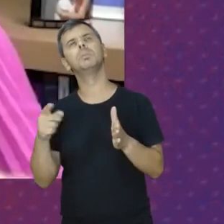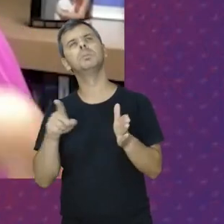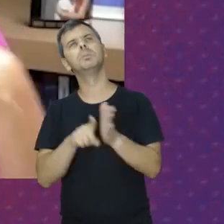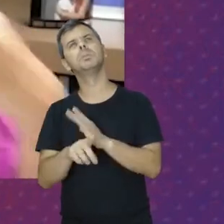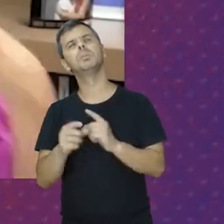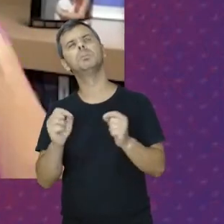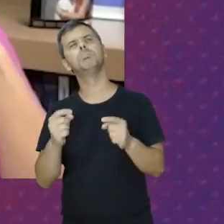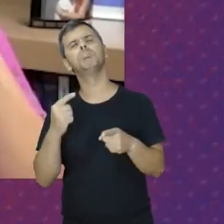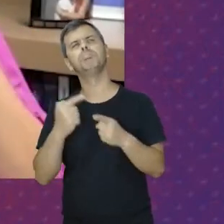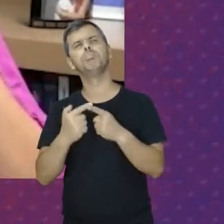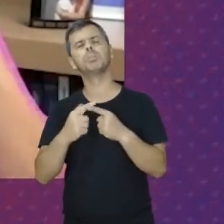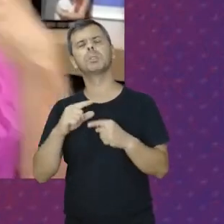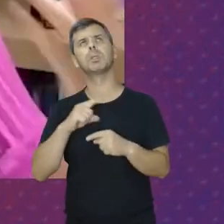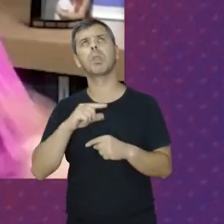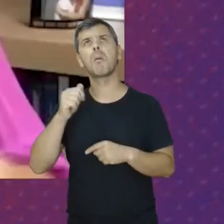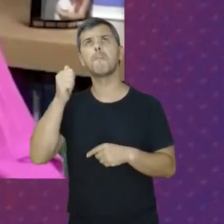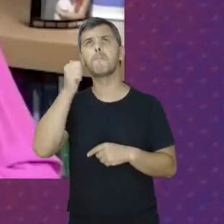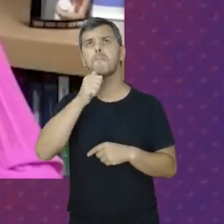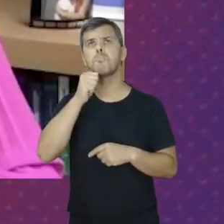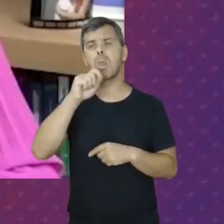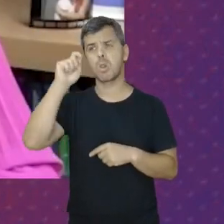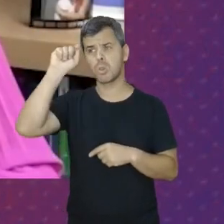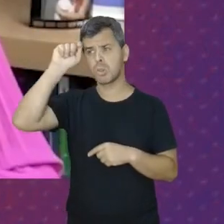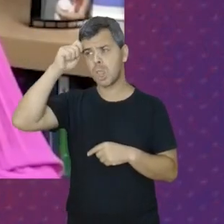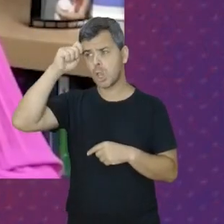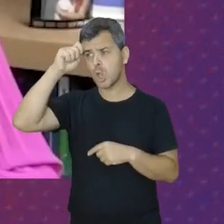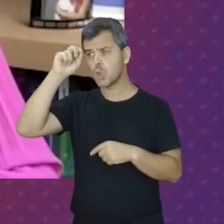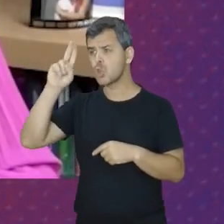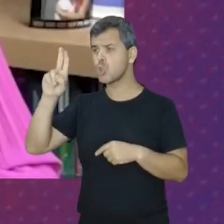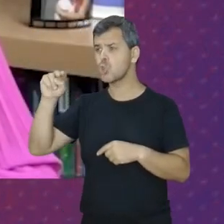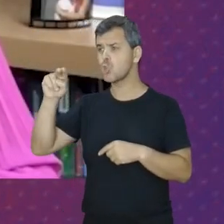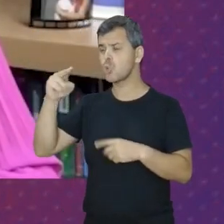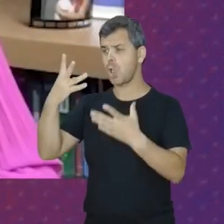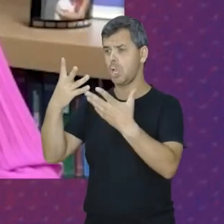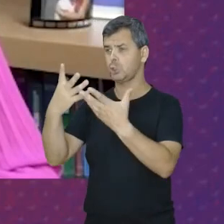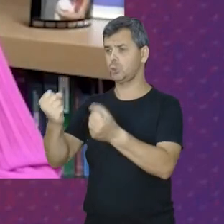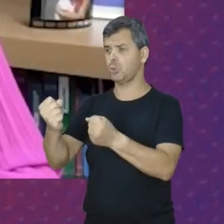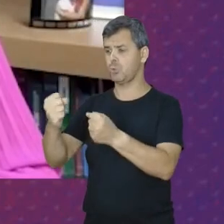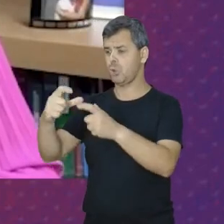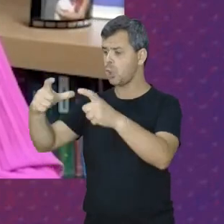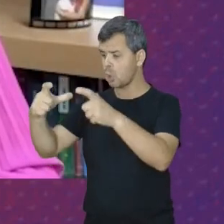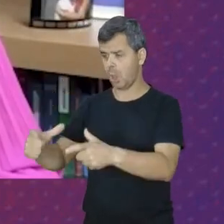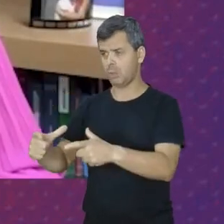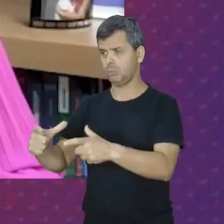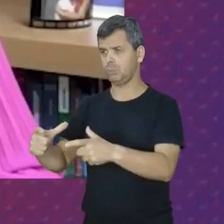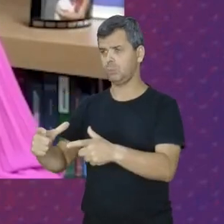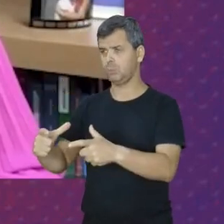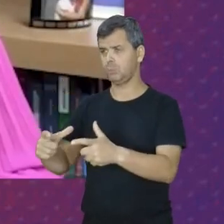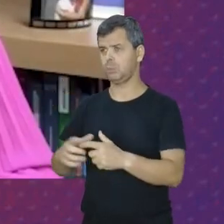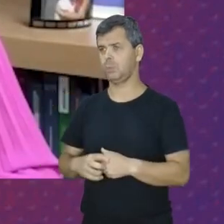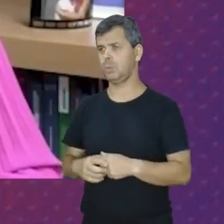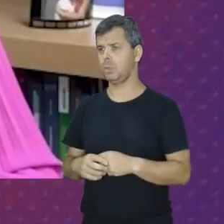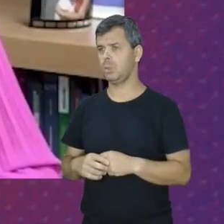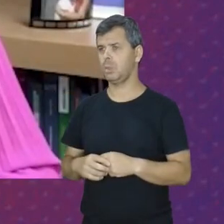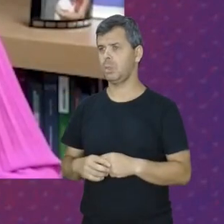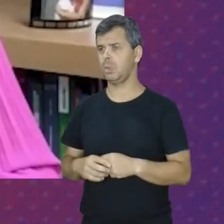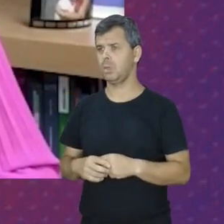por que as mulheres negras nunca ocuparam esses espaços, né? E aí,